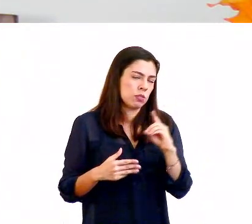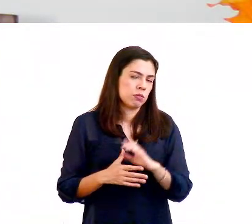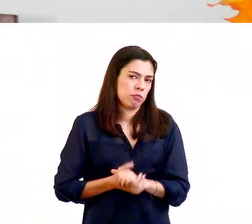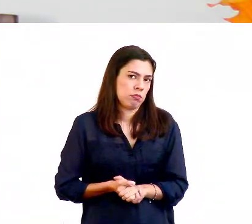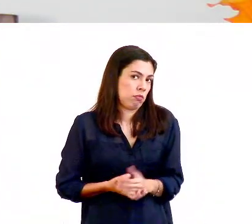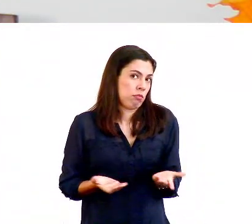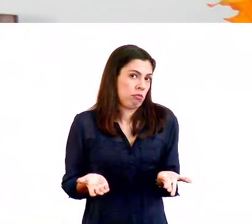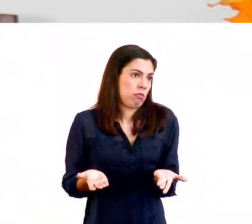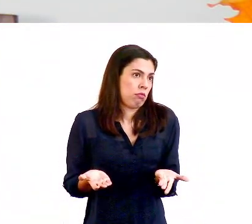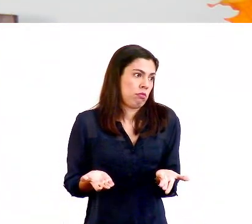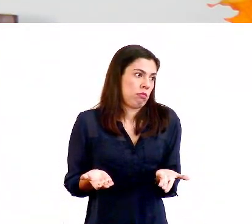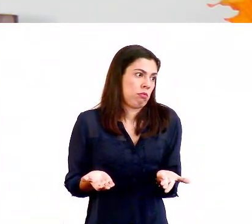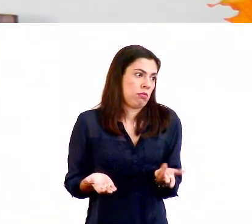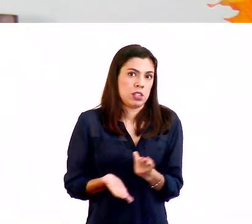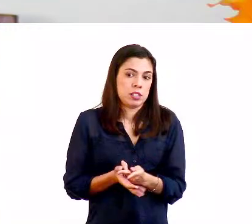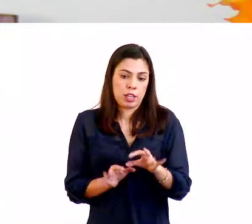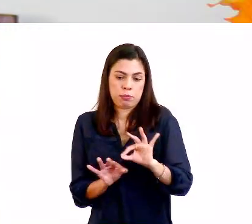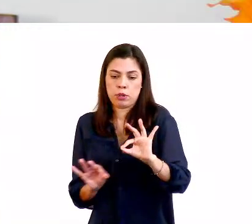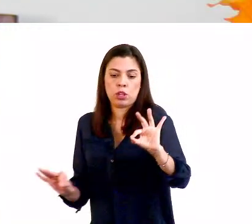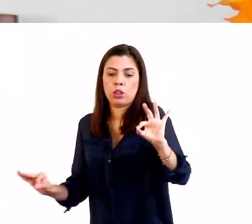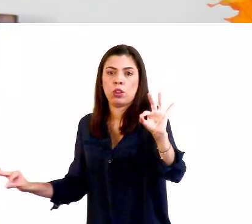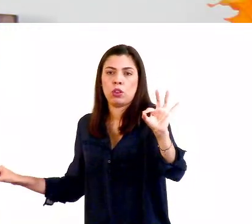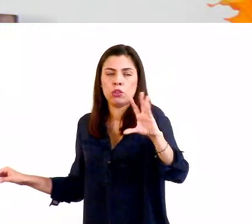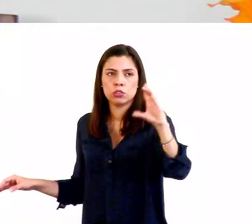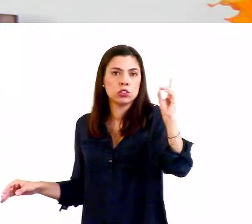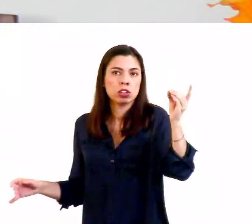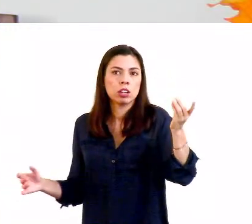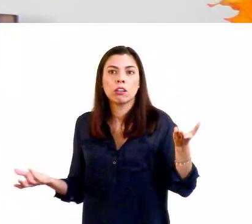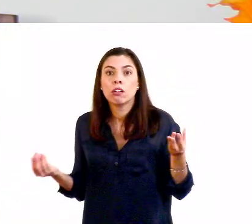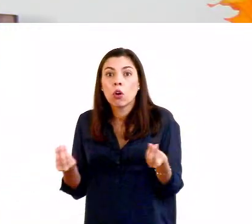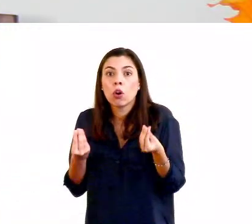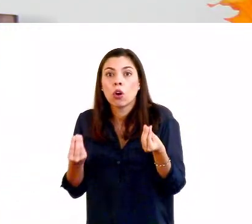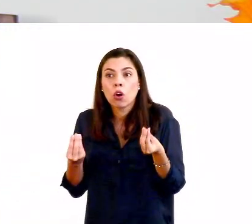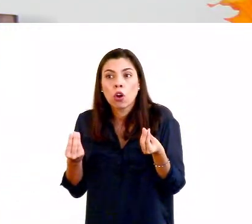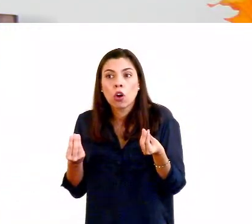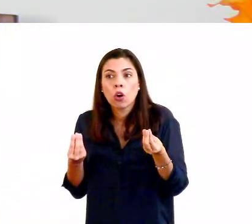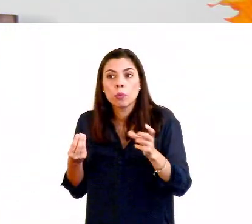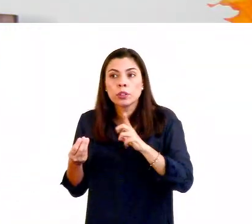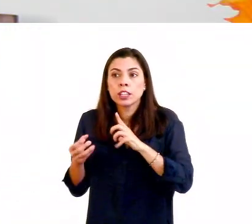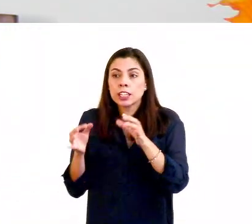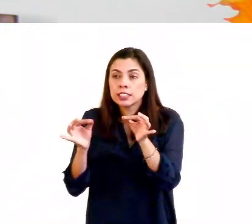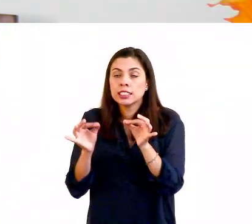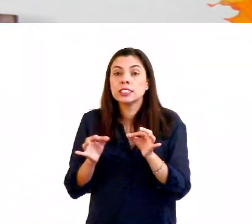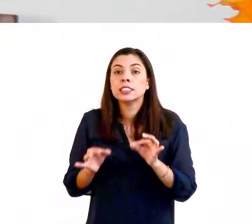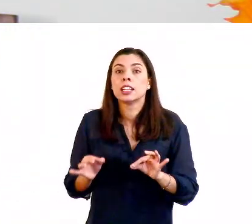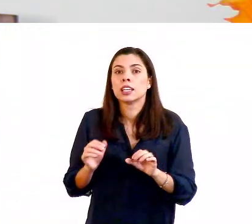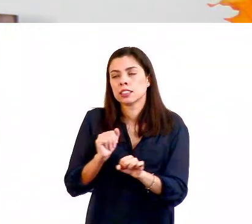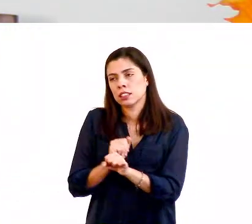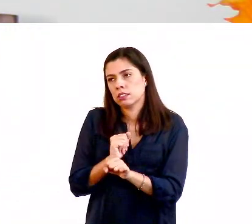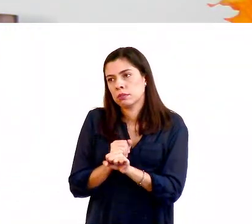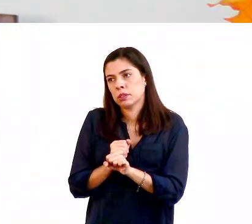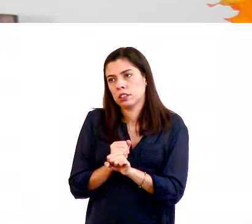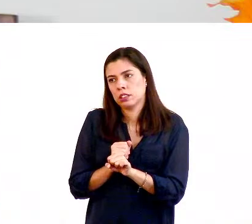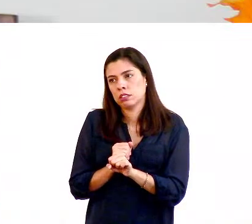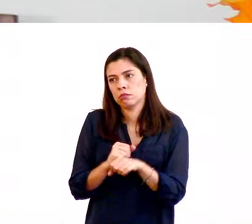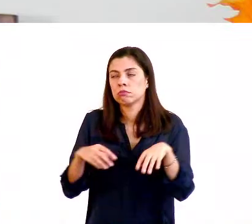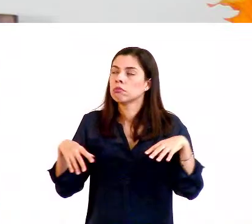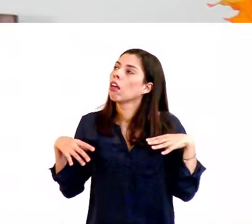Mas, ele diz o contrário, sejam imitadores daqueles que pela fé e